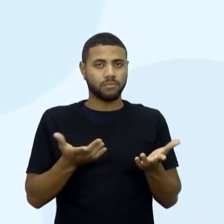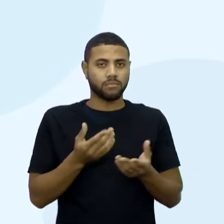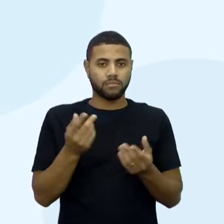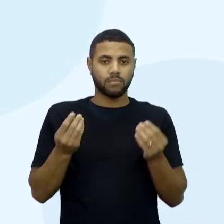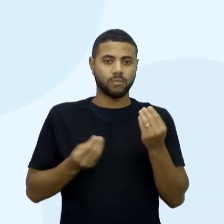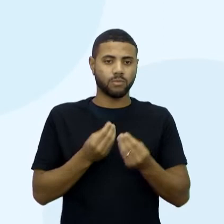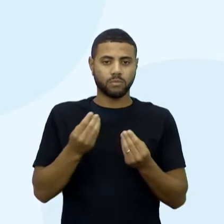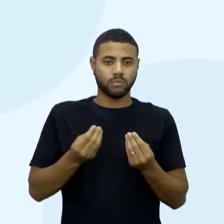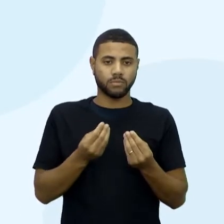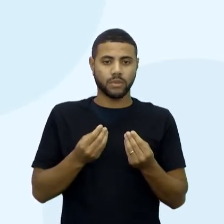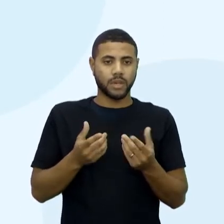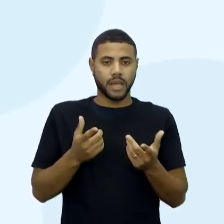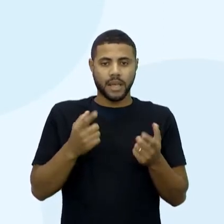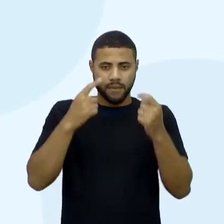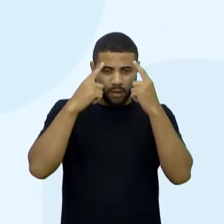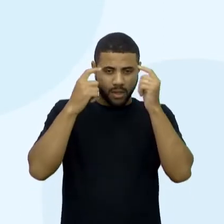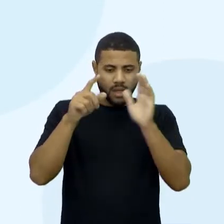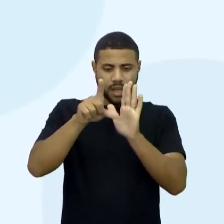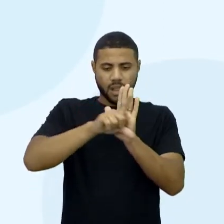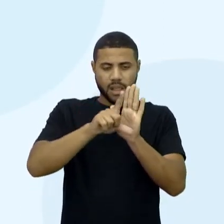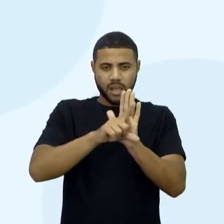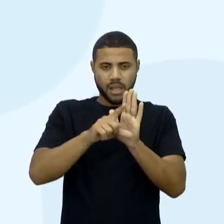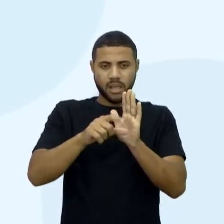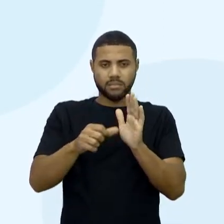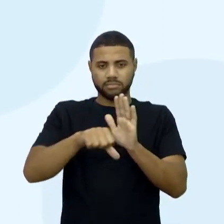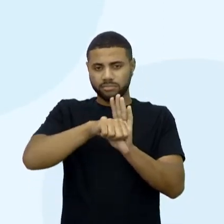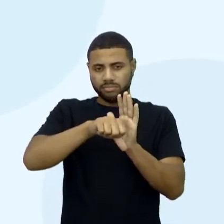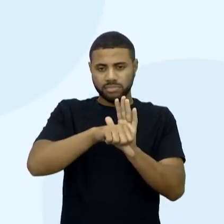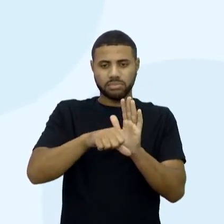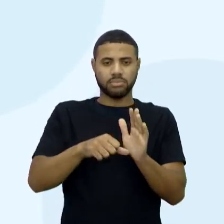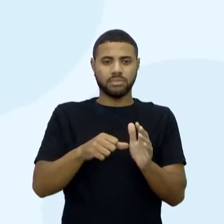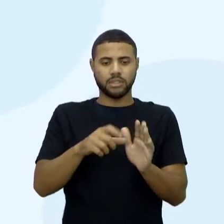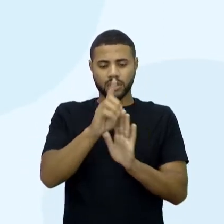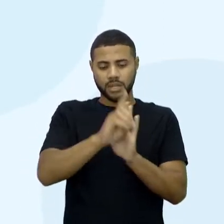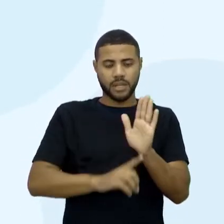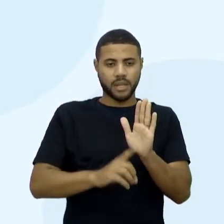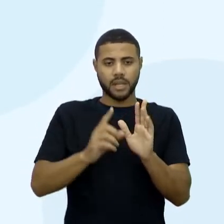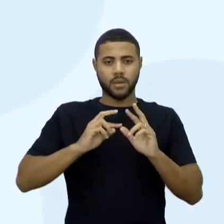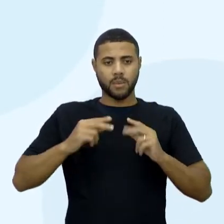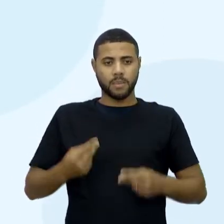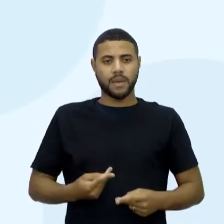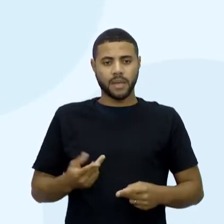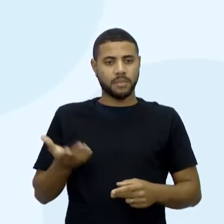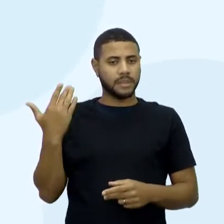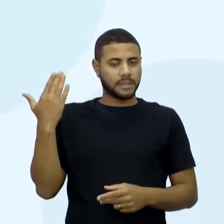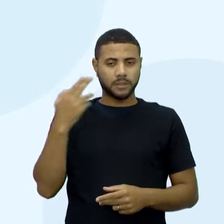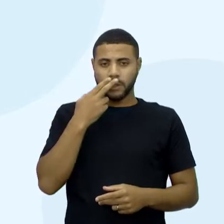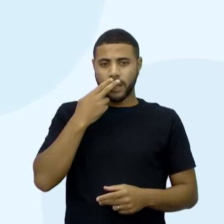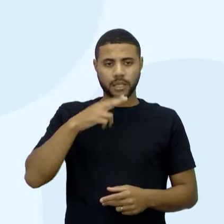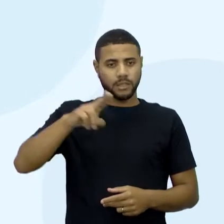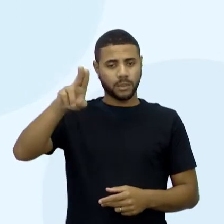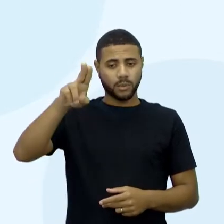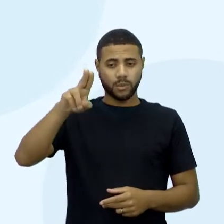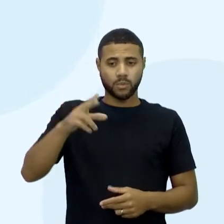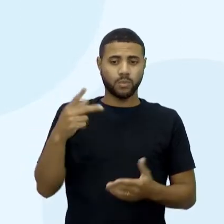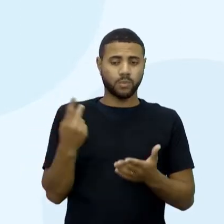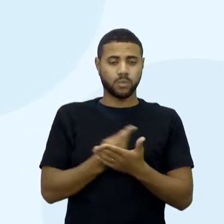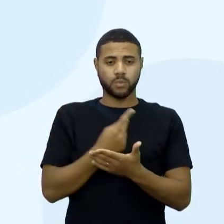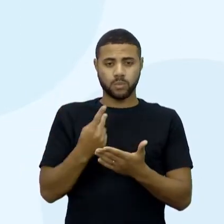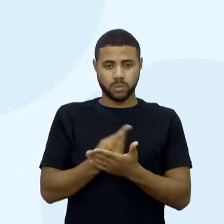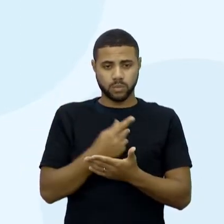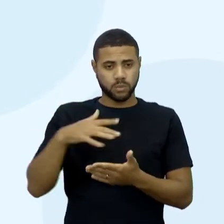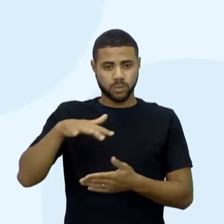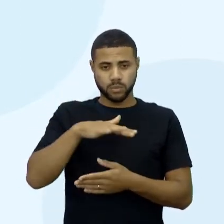violações, né? De direitos humanos praticadas no Holocausto nazista, né? Então, situações em